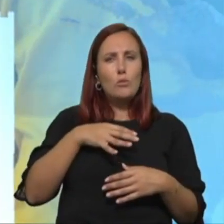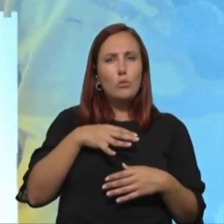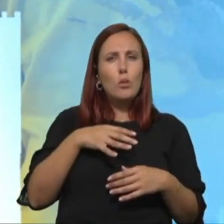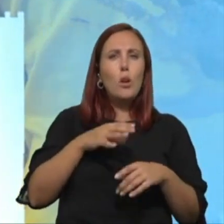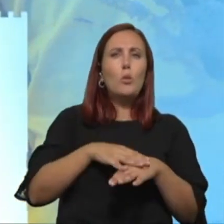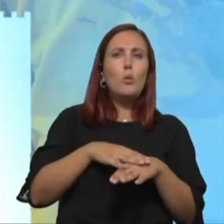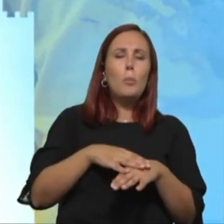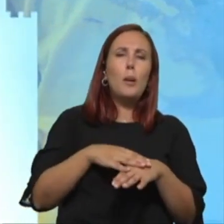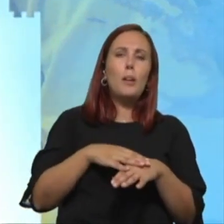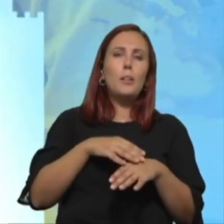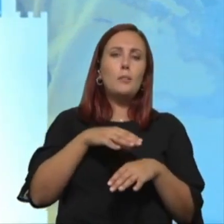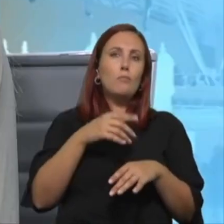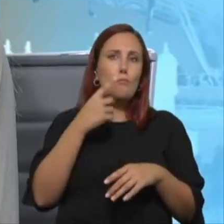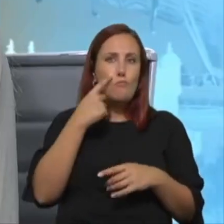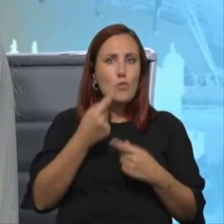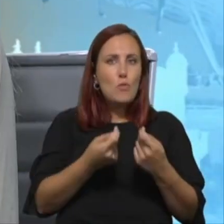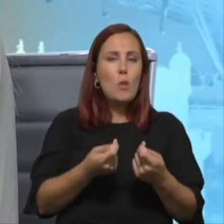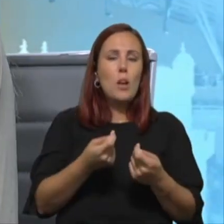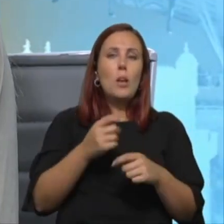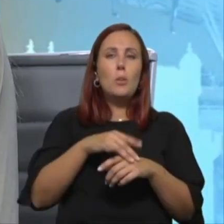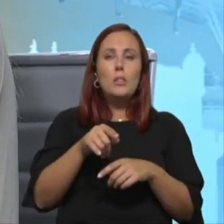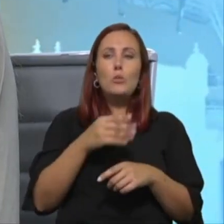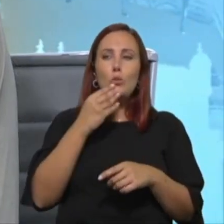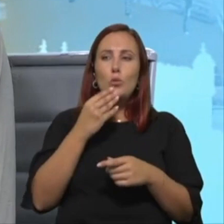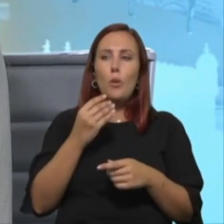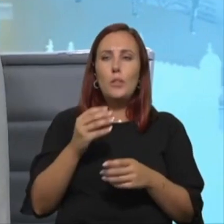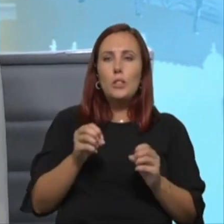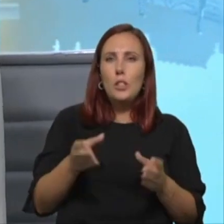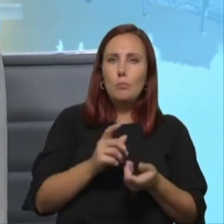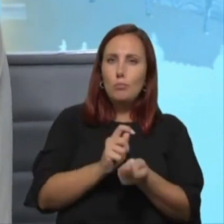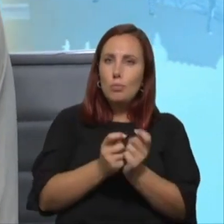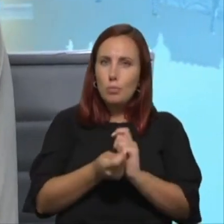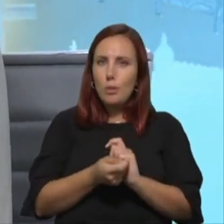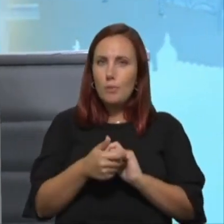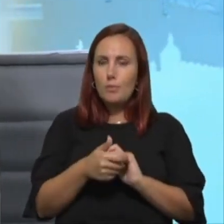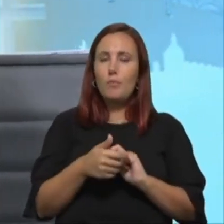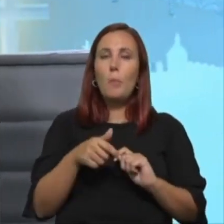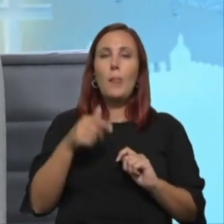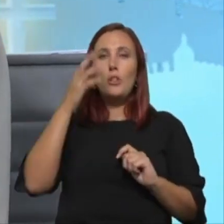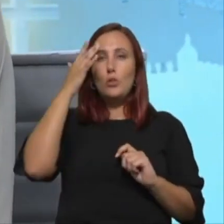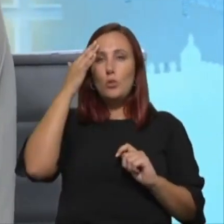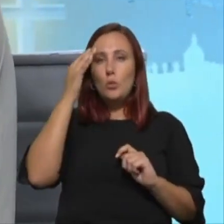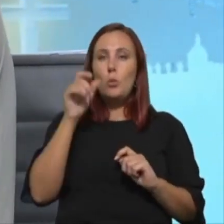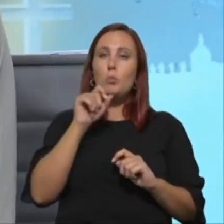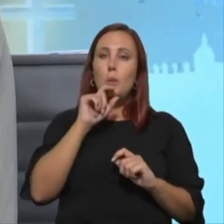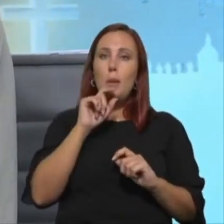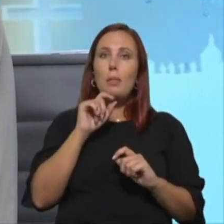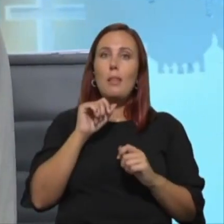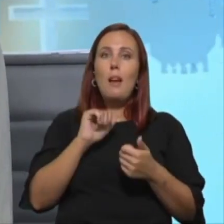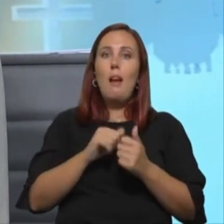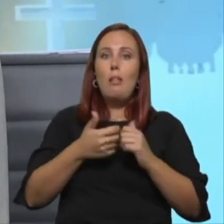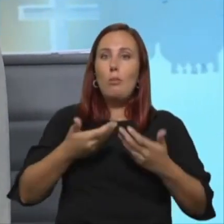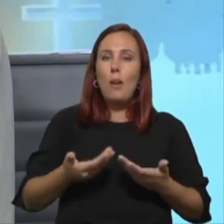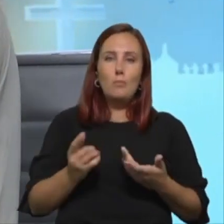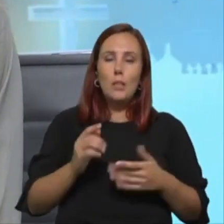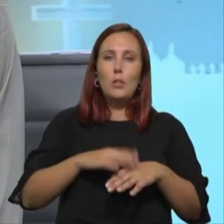causa disso, está a provocar mudanças entre os jovens e as crianças? Eu até diria que estes números, se calhar, já estão desatualizados, porque são os